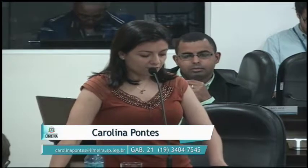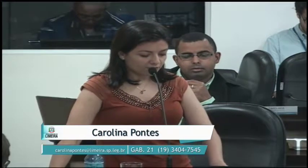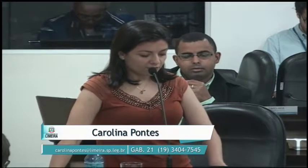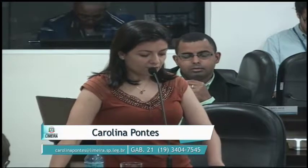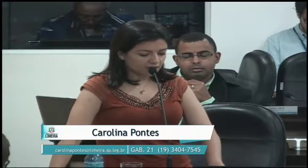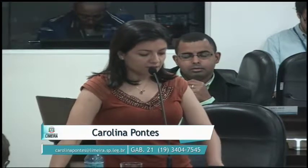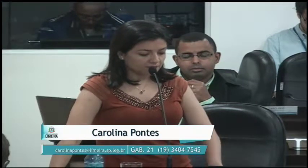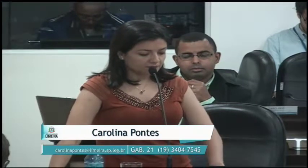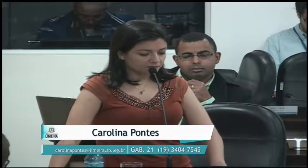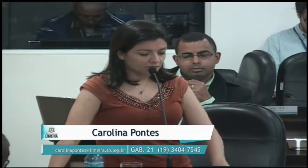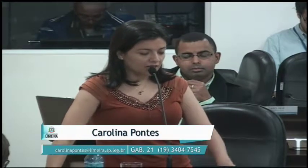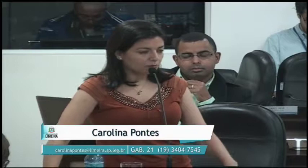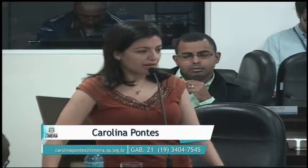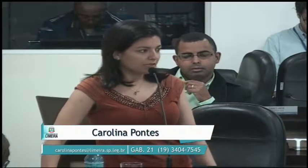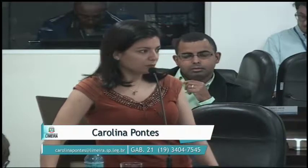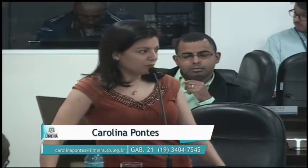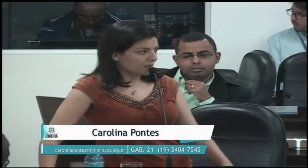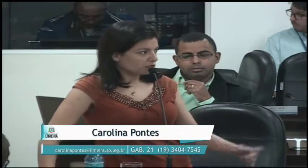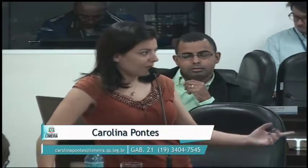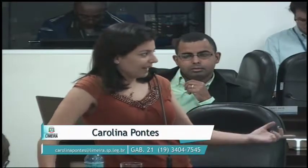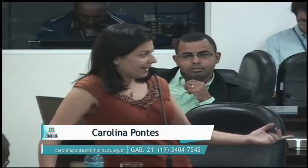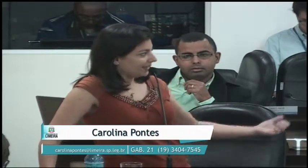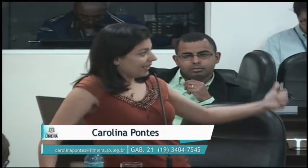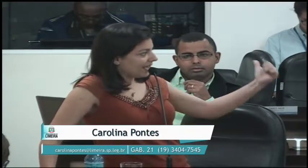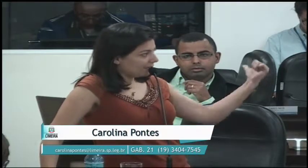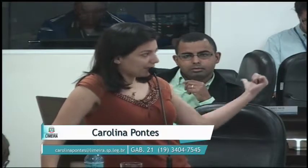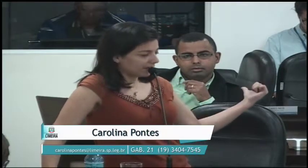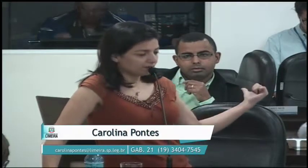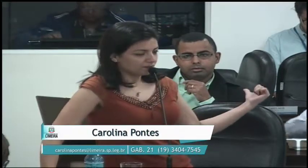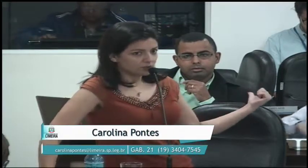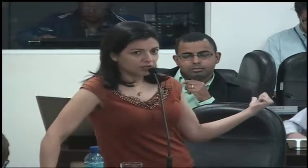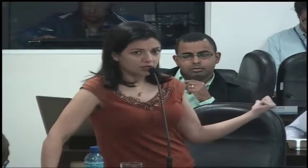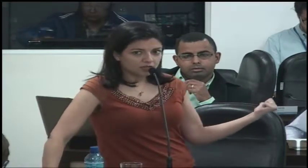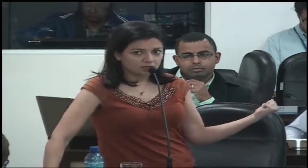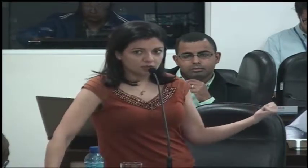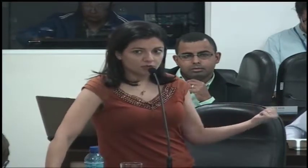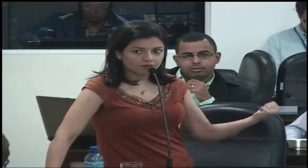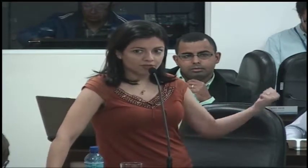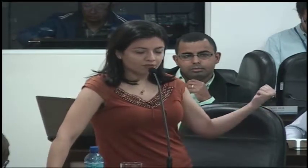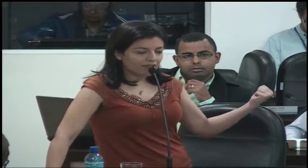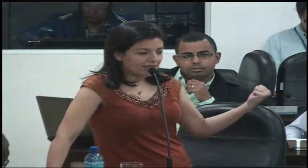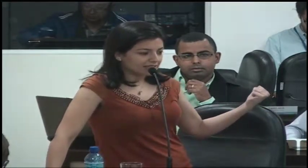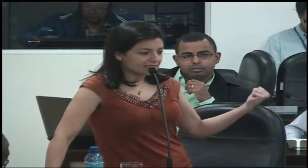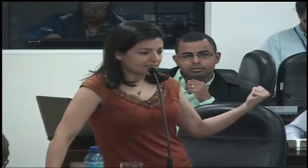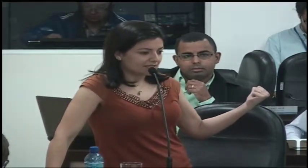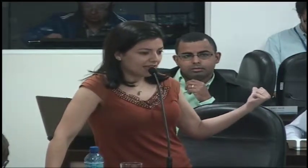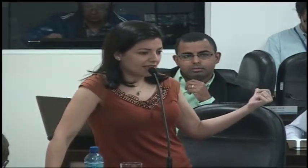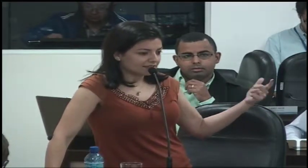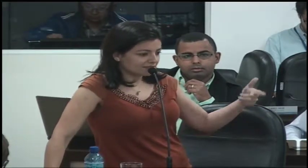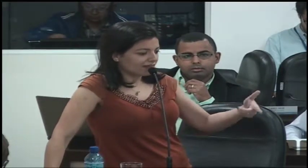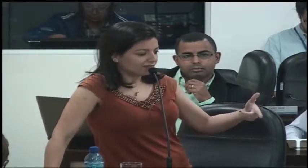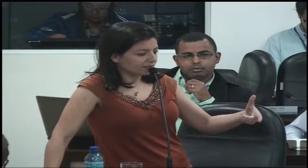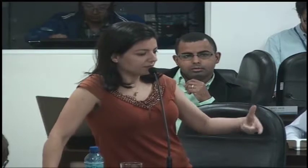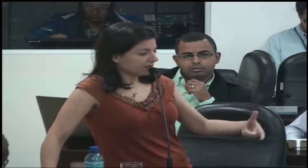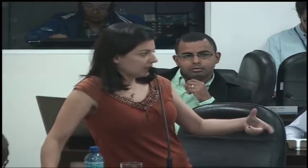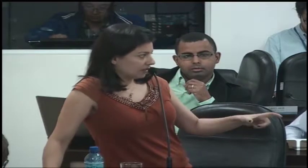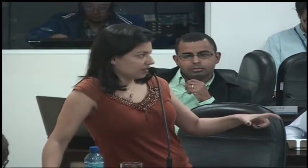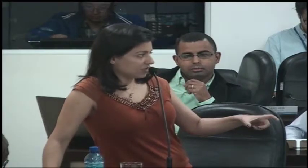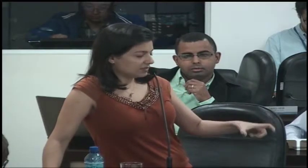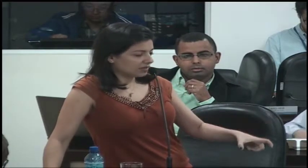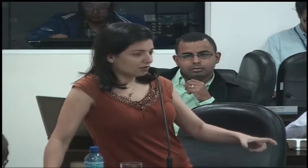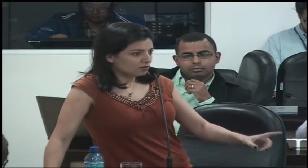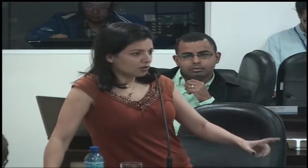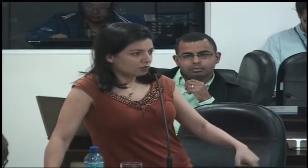ele foi elaborado por meio de uma lei que, na época que o governo Félix estava